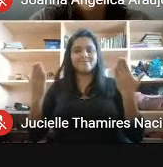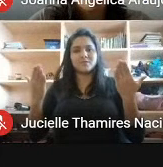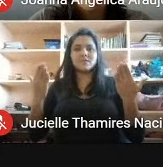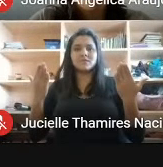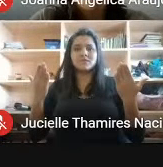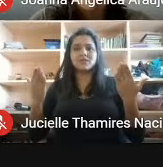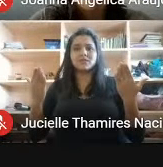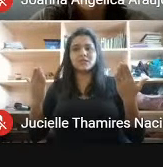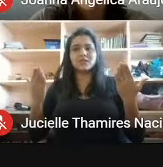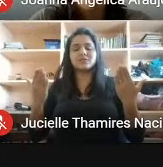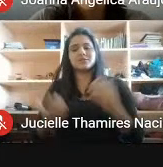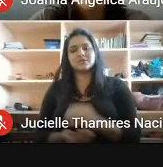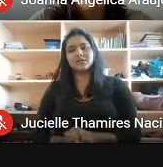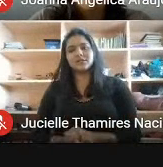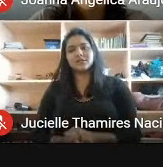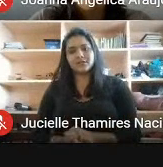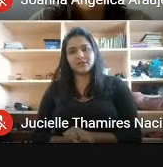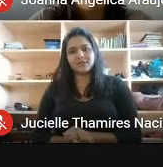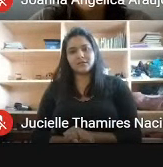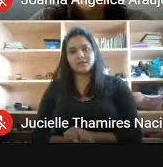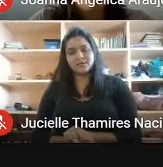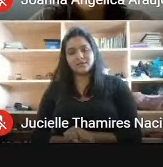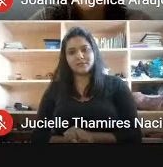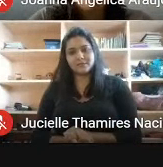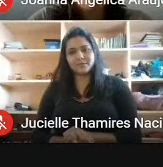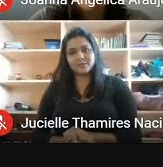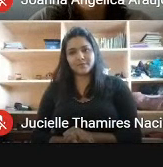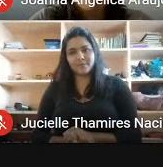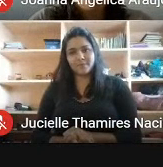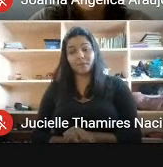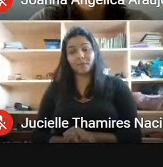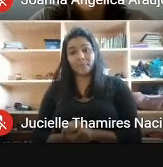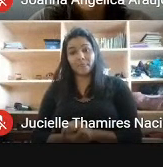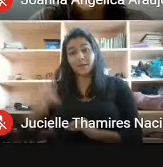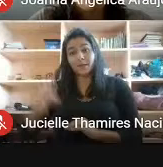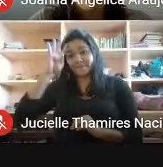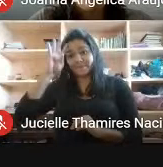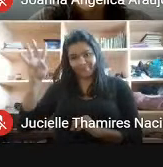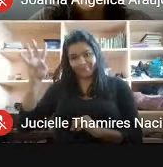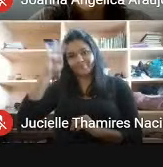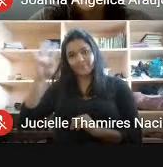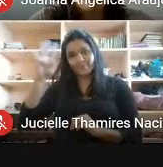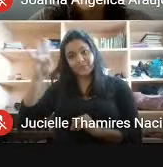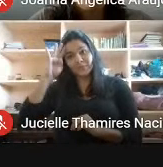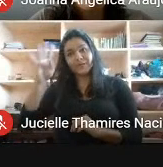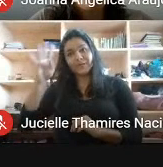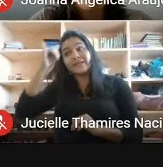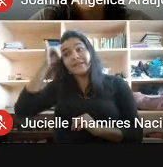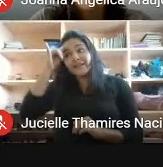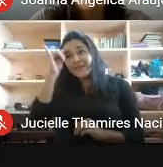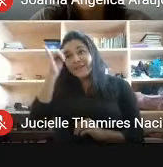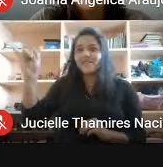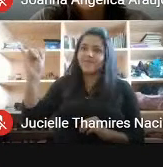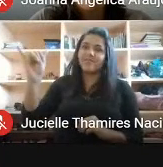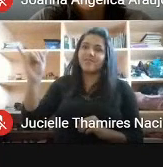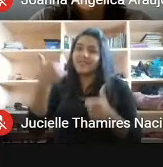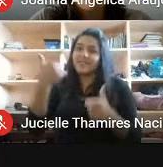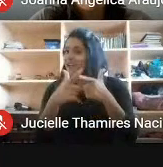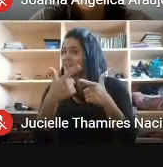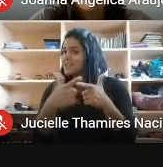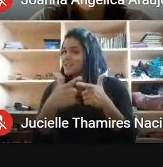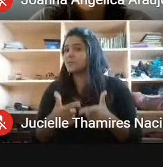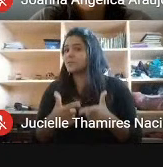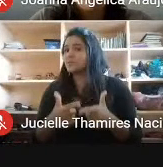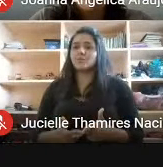tem insumo. Vocês imaginam o que é isso? Então, isso a gente tem que se prevenir. Então, eu acho que um movimento importante que poderia